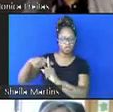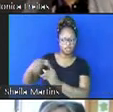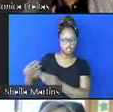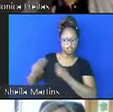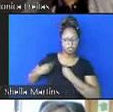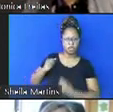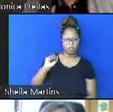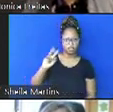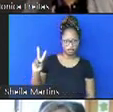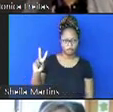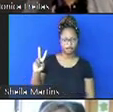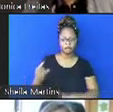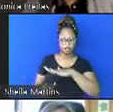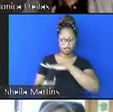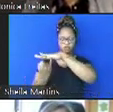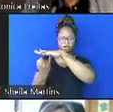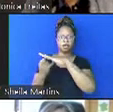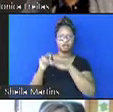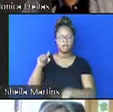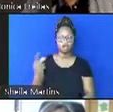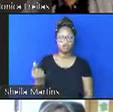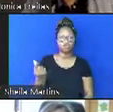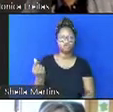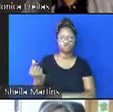von Humboldt é o valor, né,